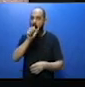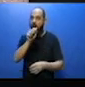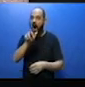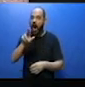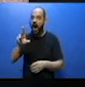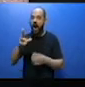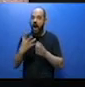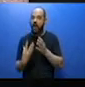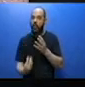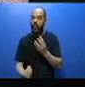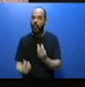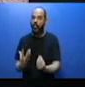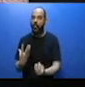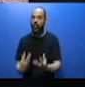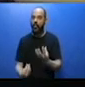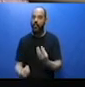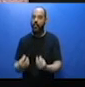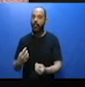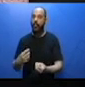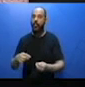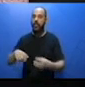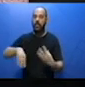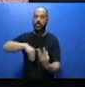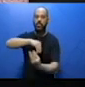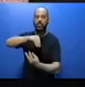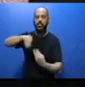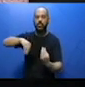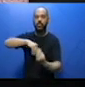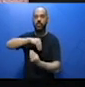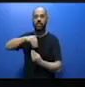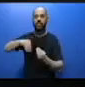adubando todo esse solo. Olha que legal!